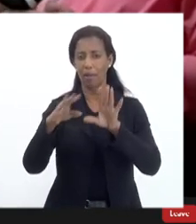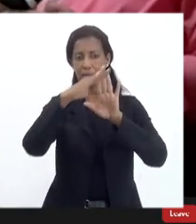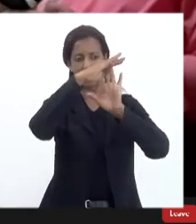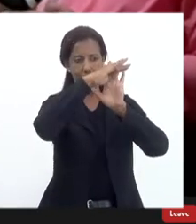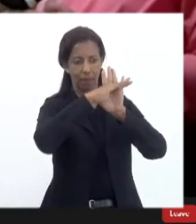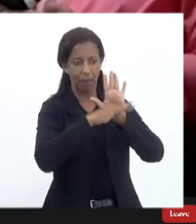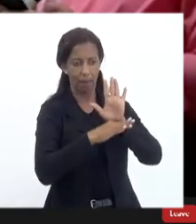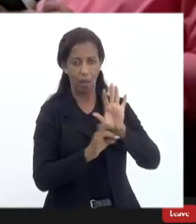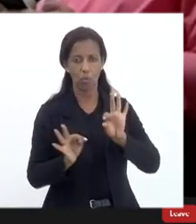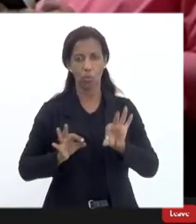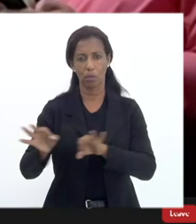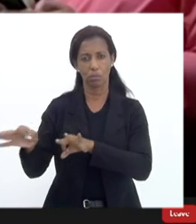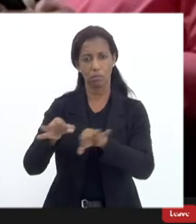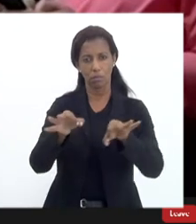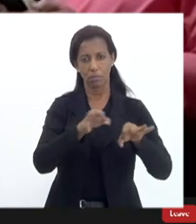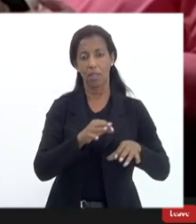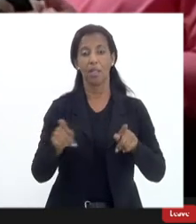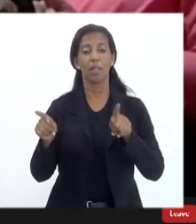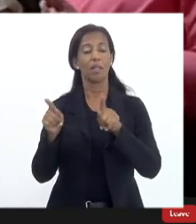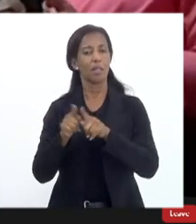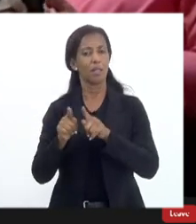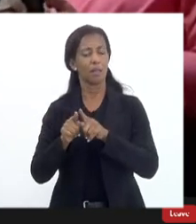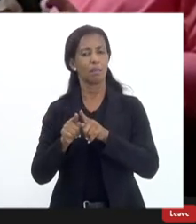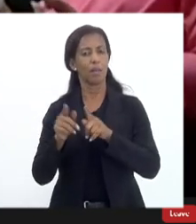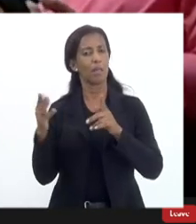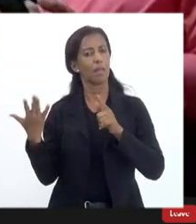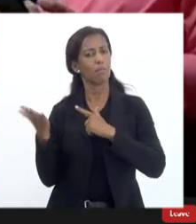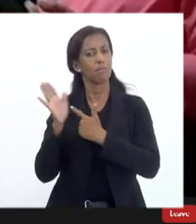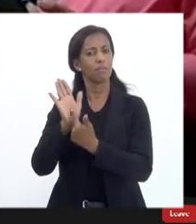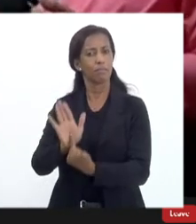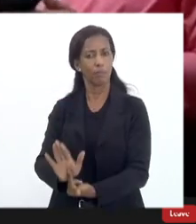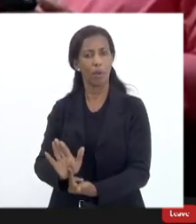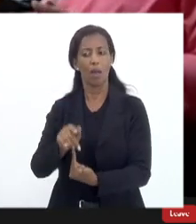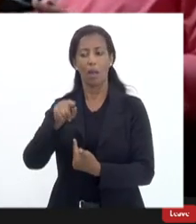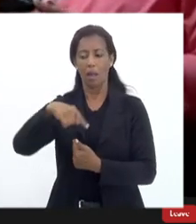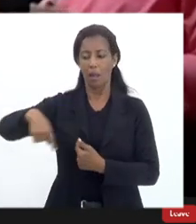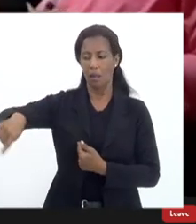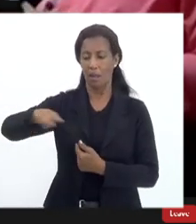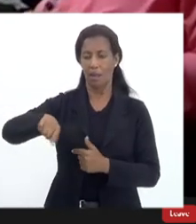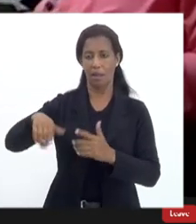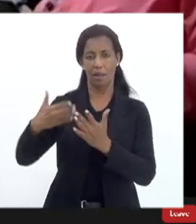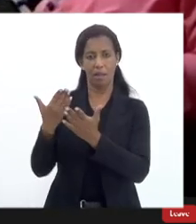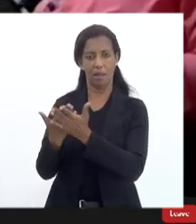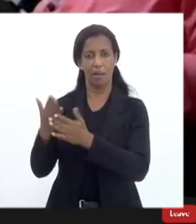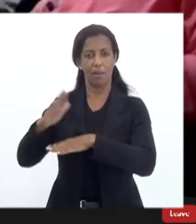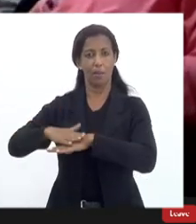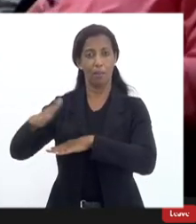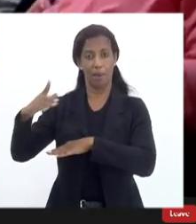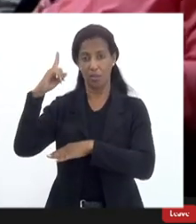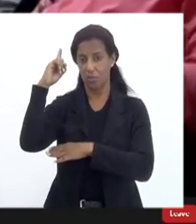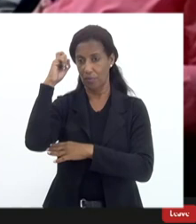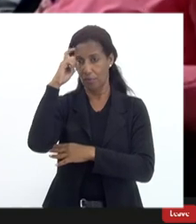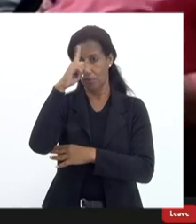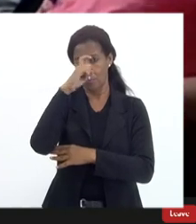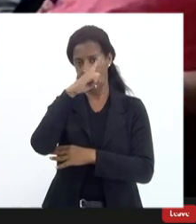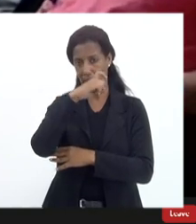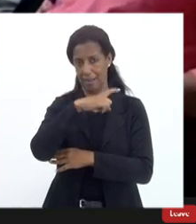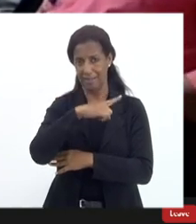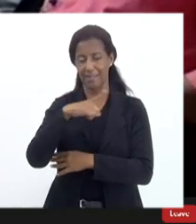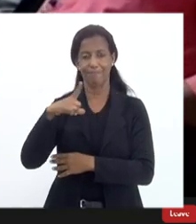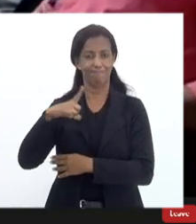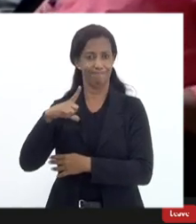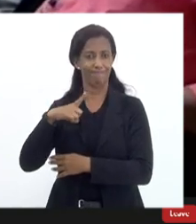E também ele elenca aquelas escolas com mais dificuldade, né,